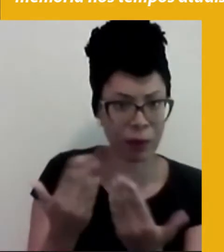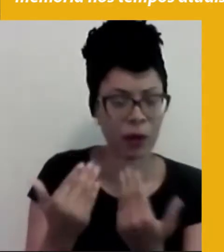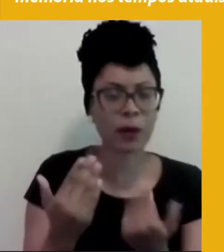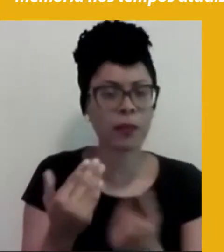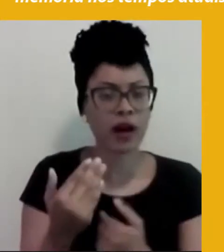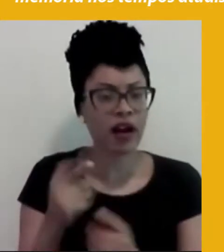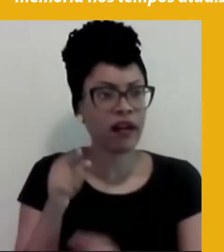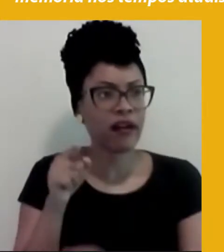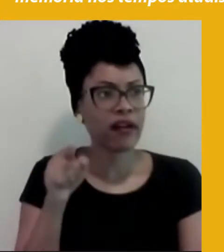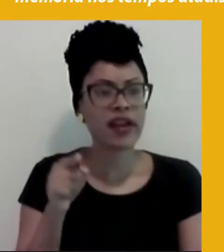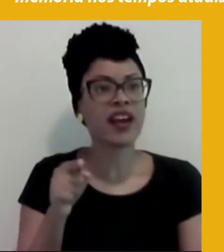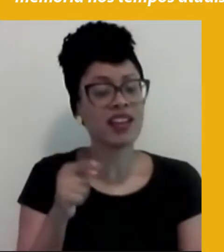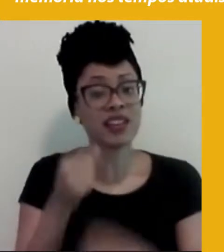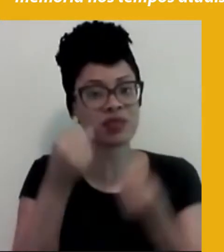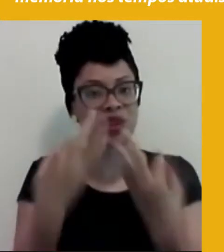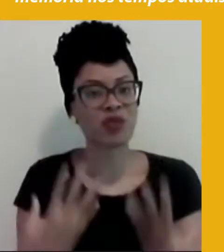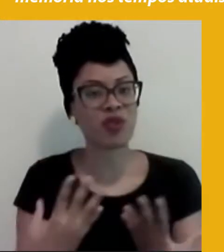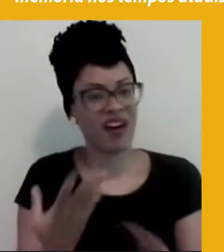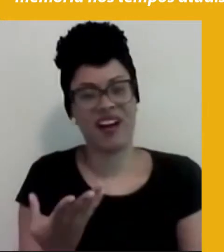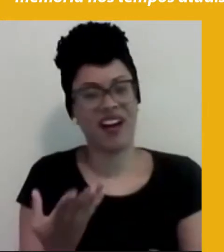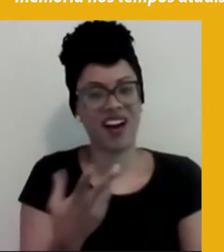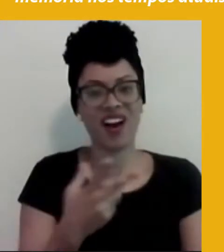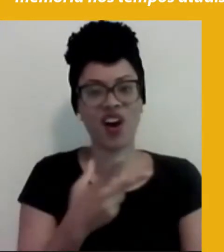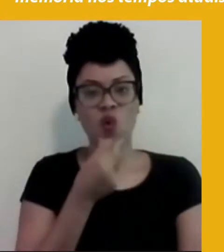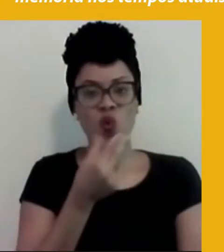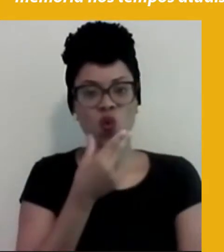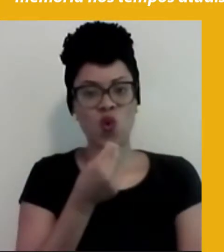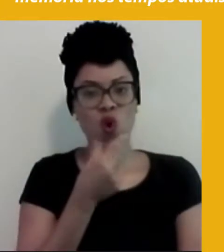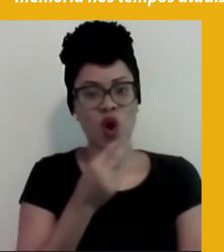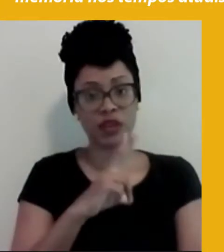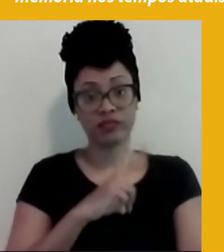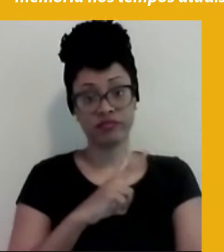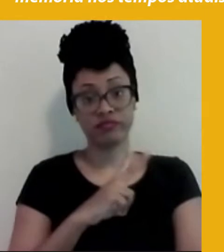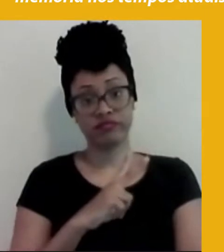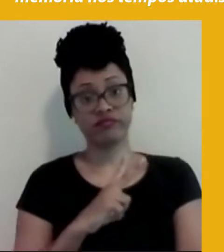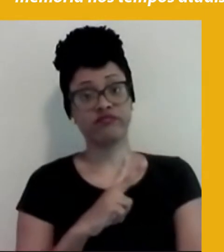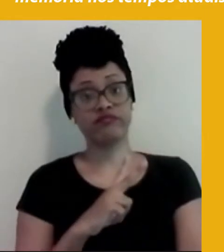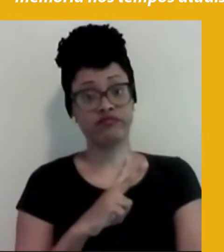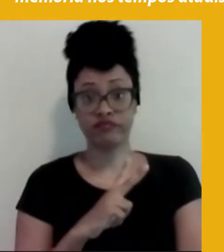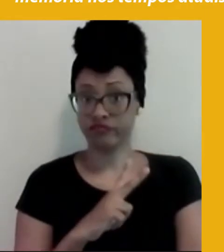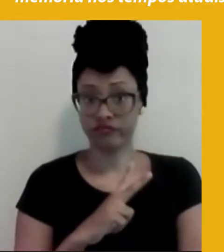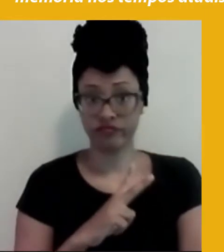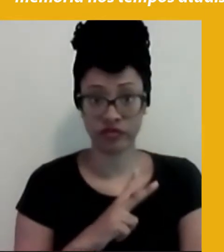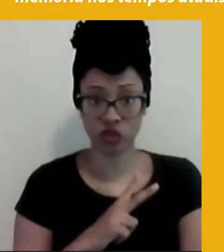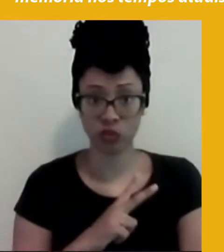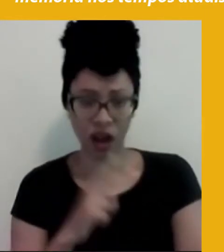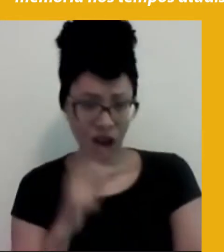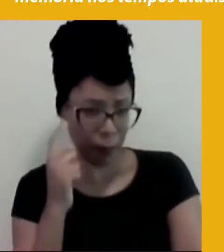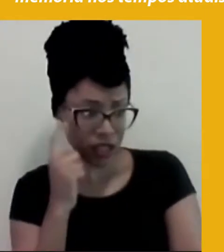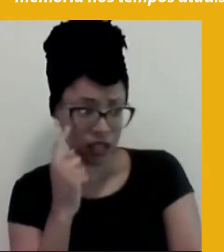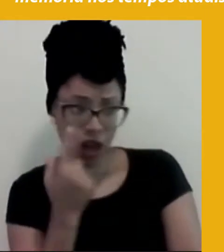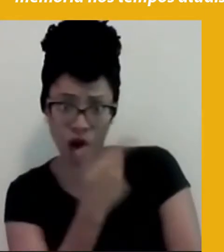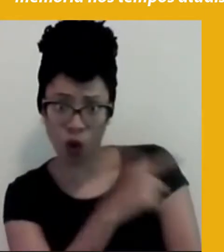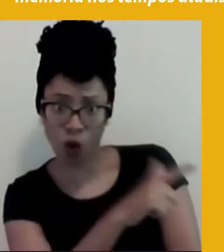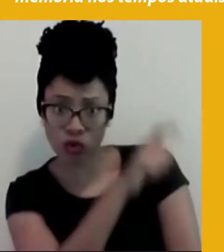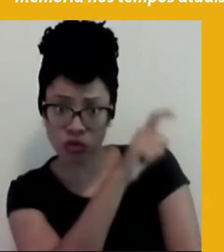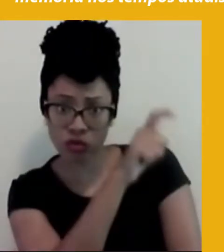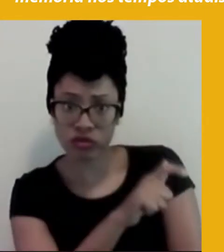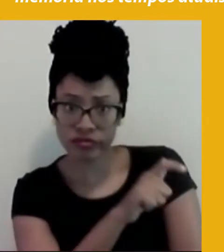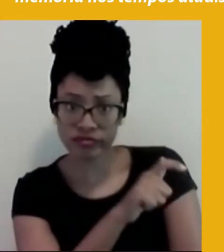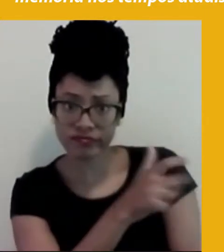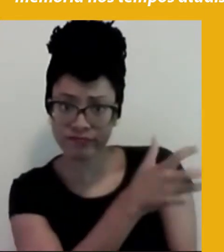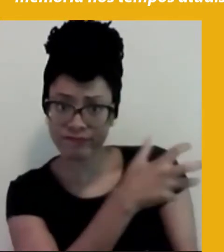é perfeitamente normal, pensando que Descartes, por exemplo, vai dizer que o homem é senhor e dono da natureza, e por isso, então, pode